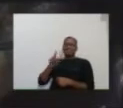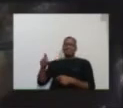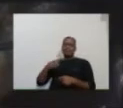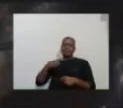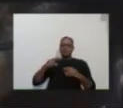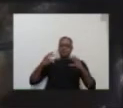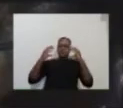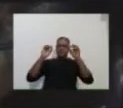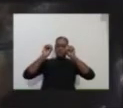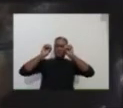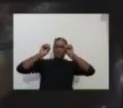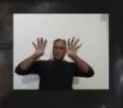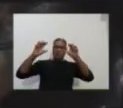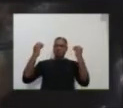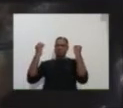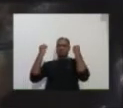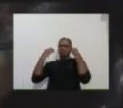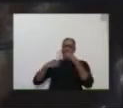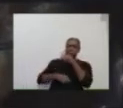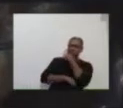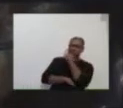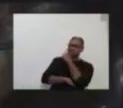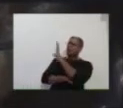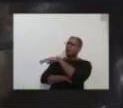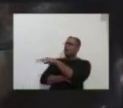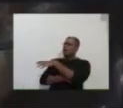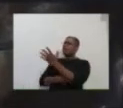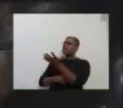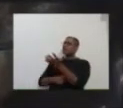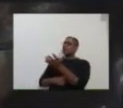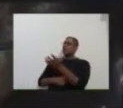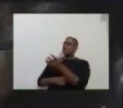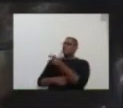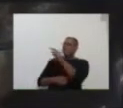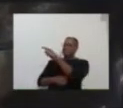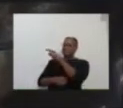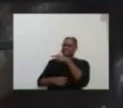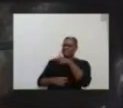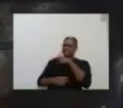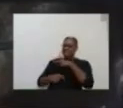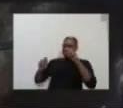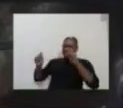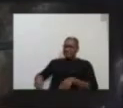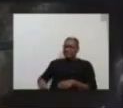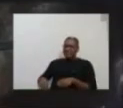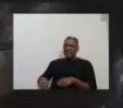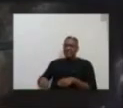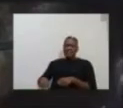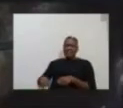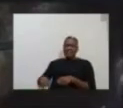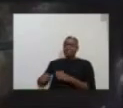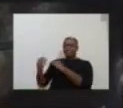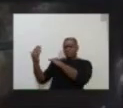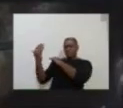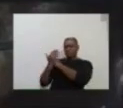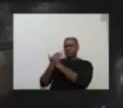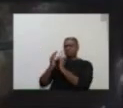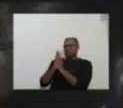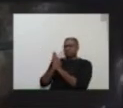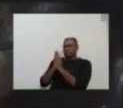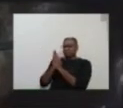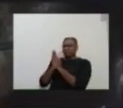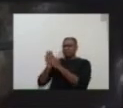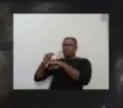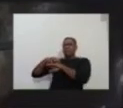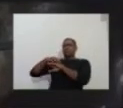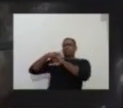patrão, se o senhor puder fazer a mim um favor, me levando até meu rancho, eu ficava muito ancho e